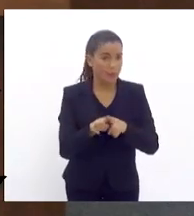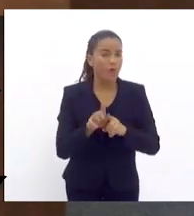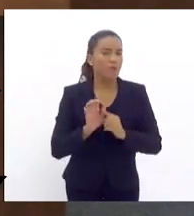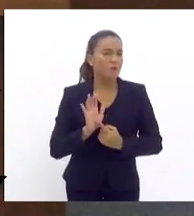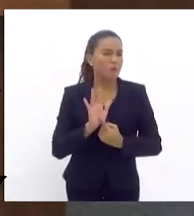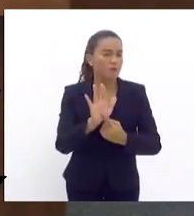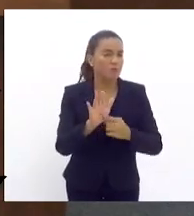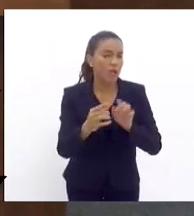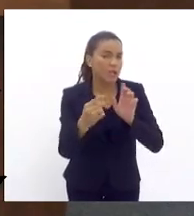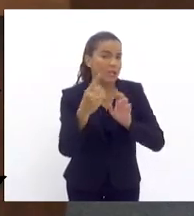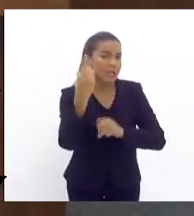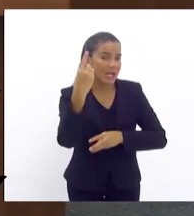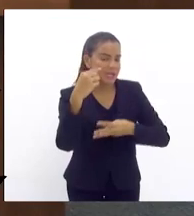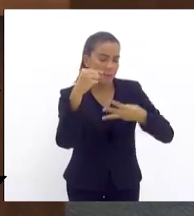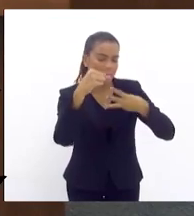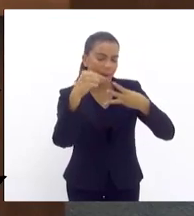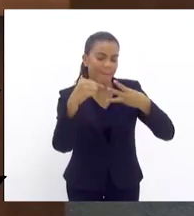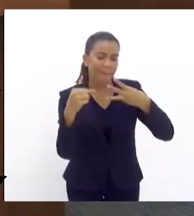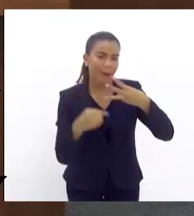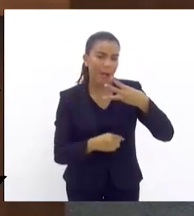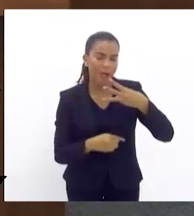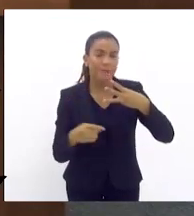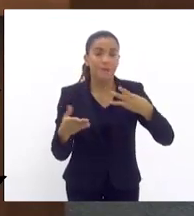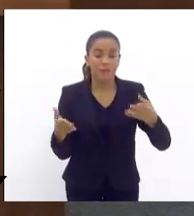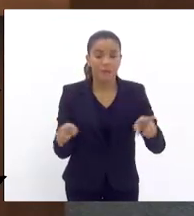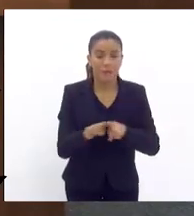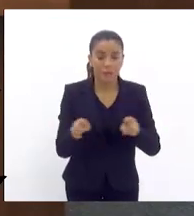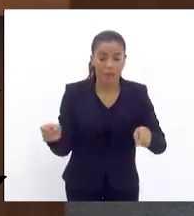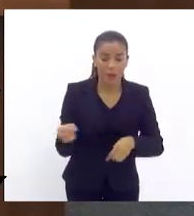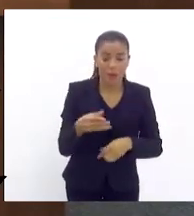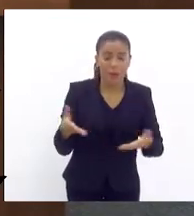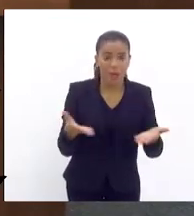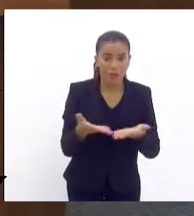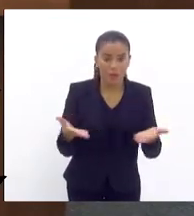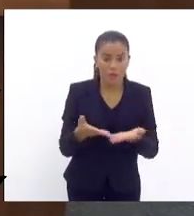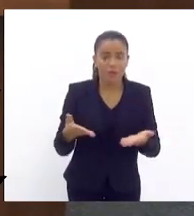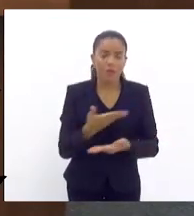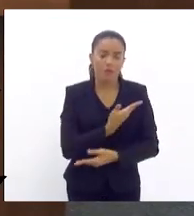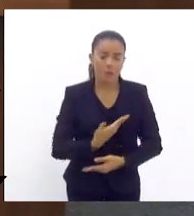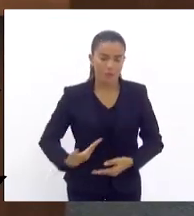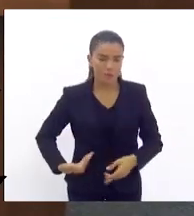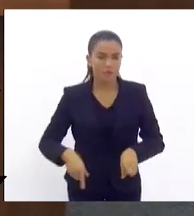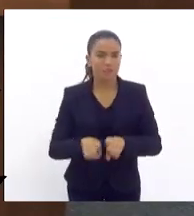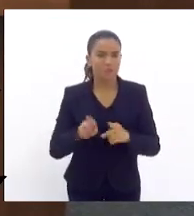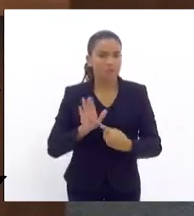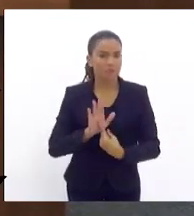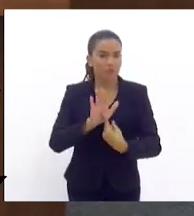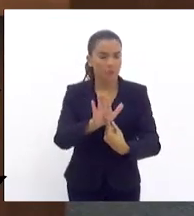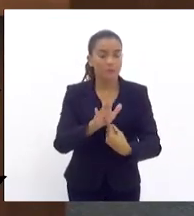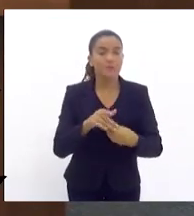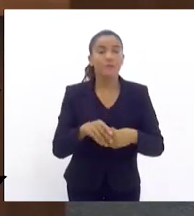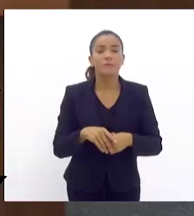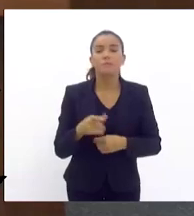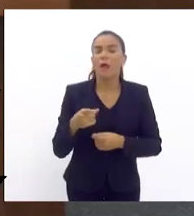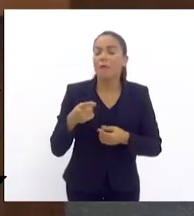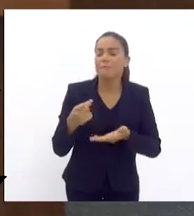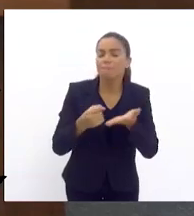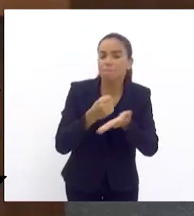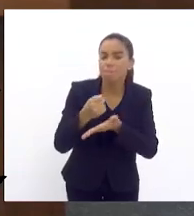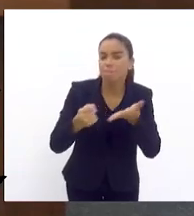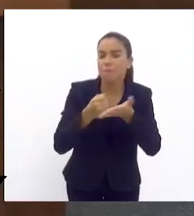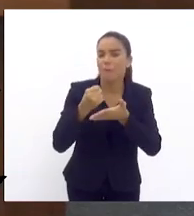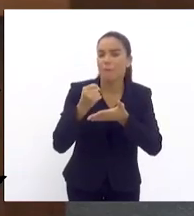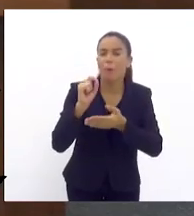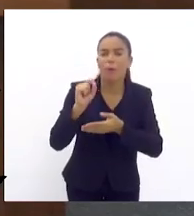apresentou aos candidatos ao governo, inclusive o atual governador, que nós consideramos fundamentais para o